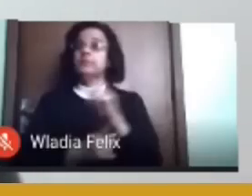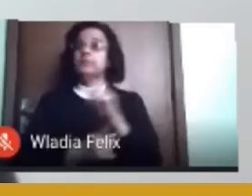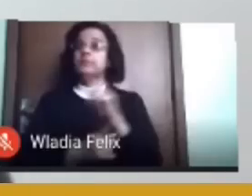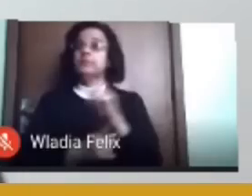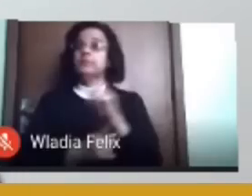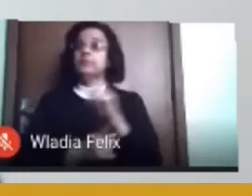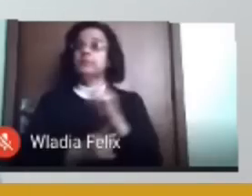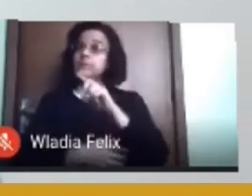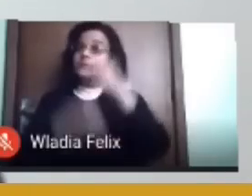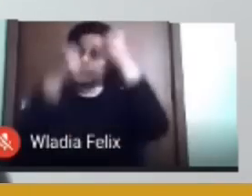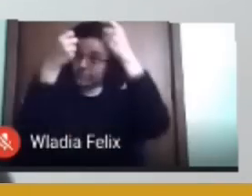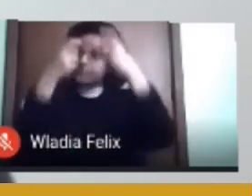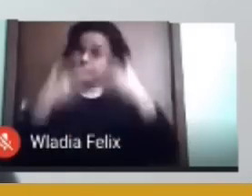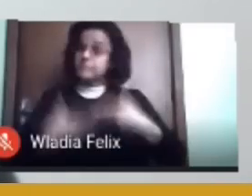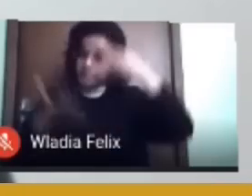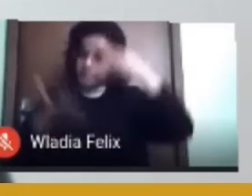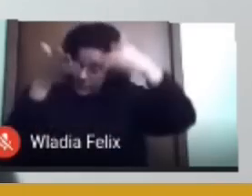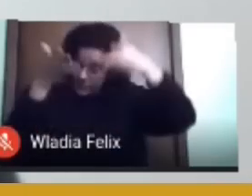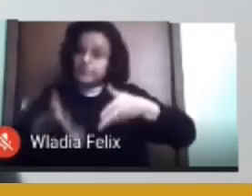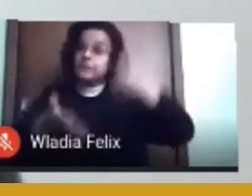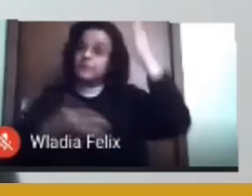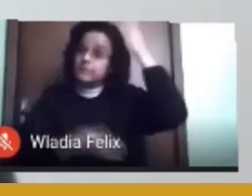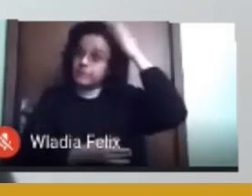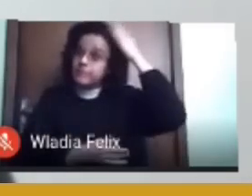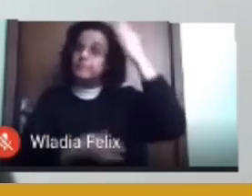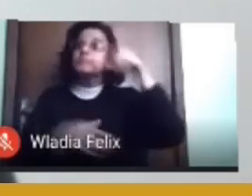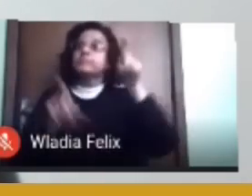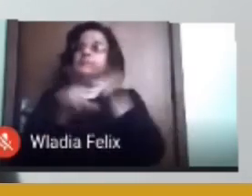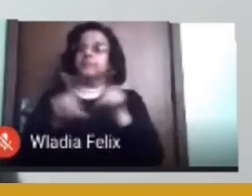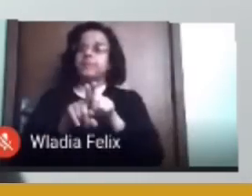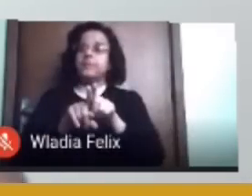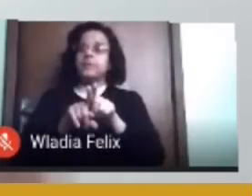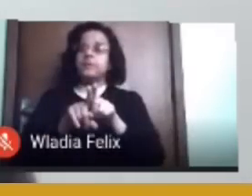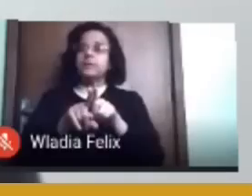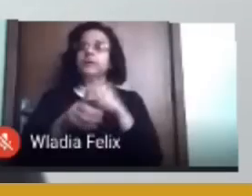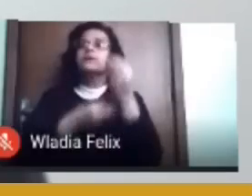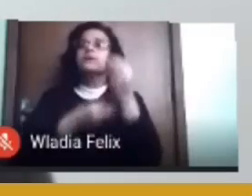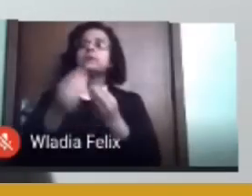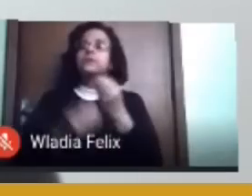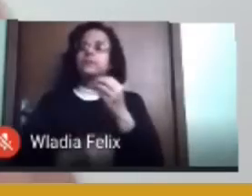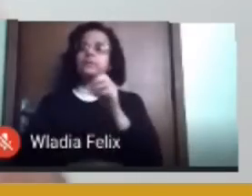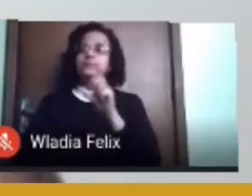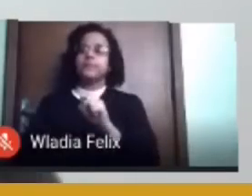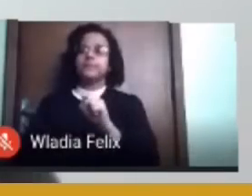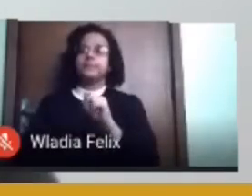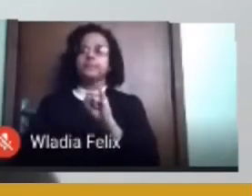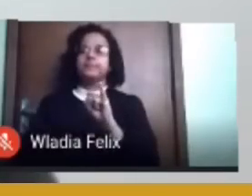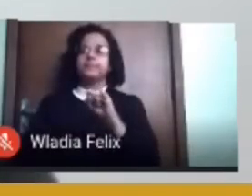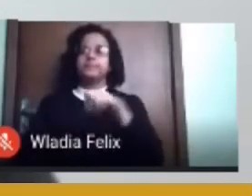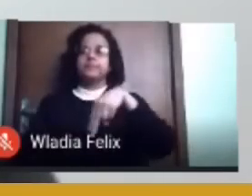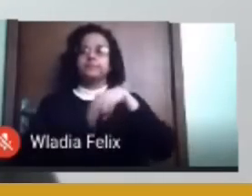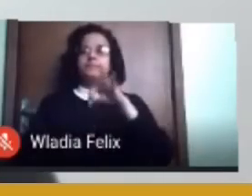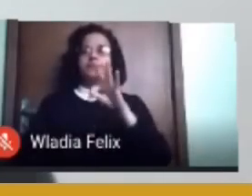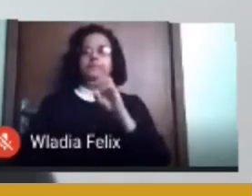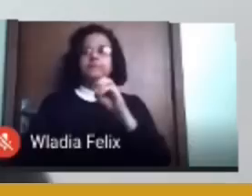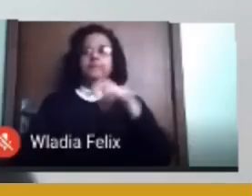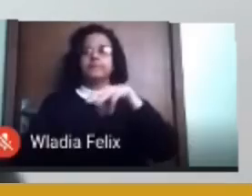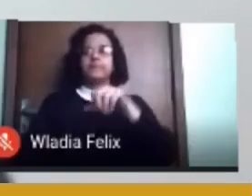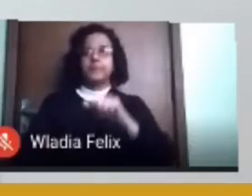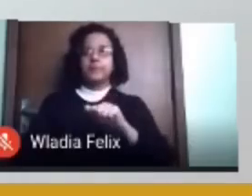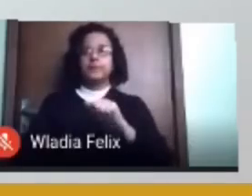uma criança violentada sexualmente pode apresentar? Em que nós podemos ficar com um olhar em